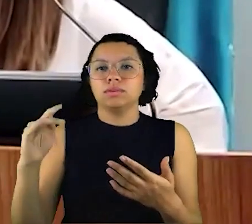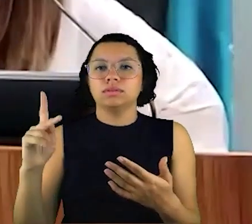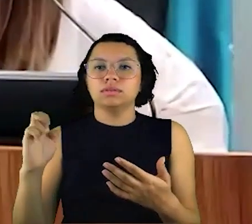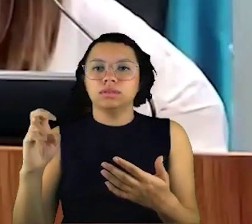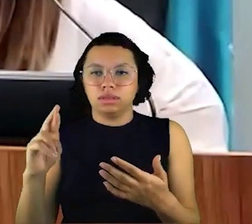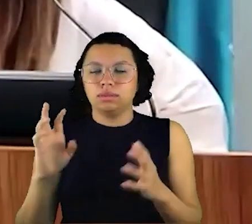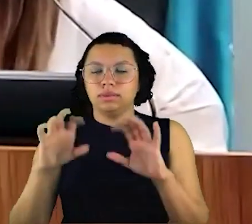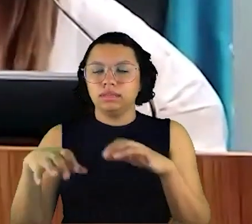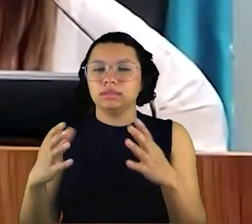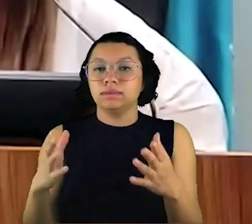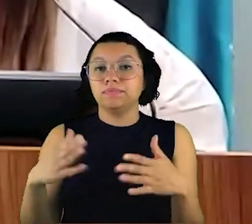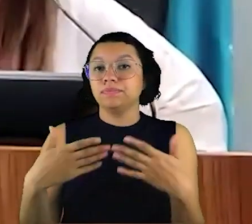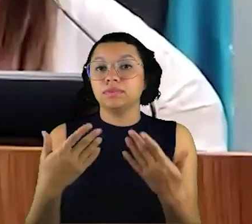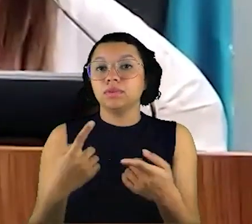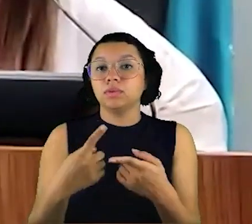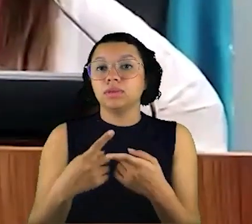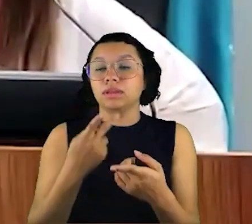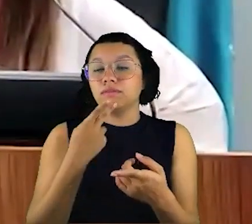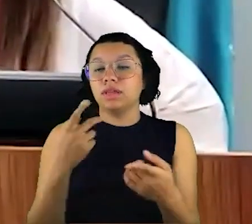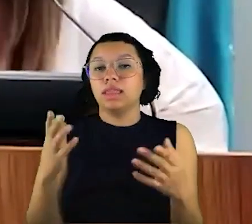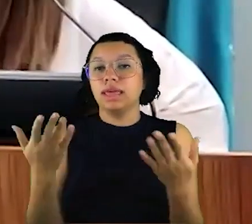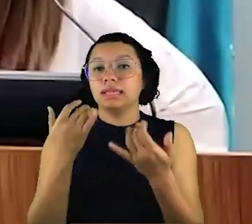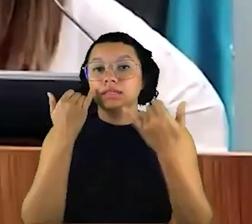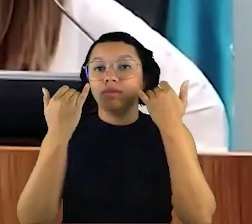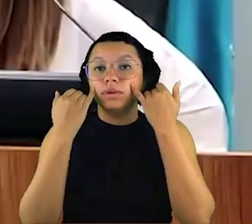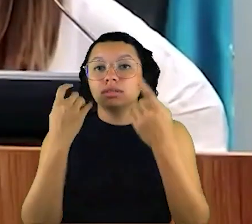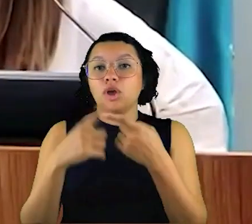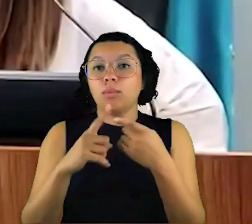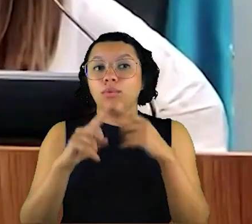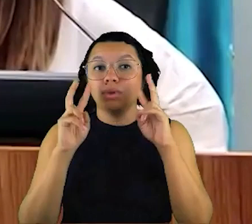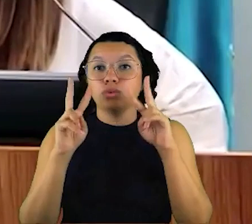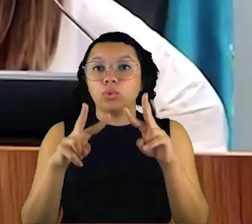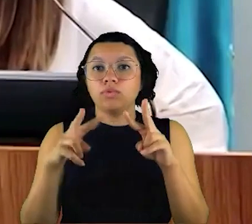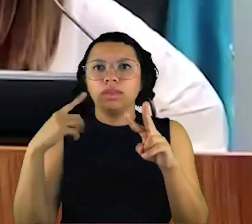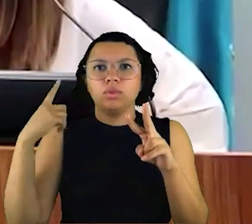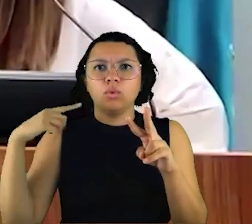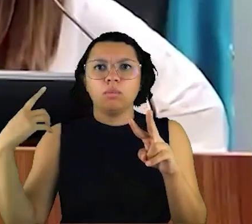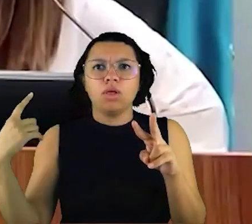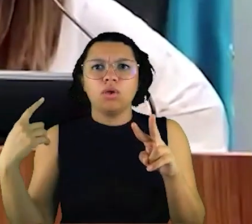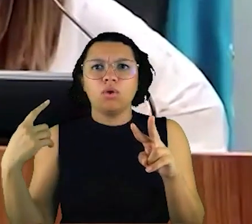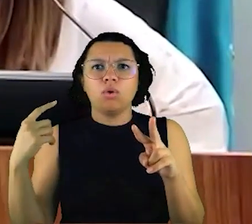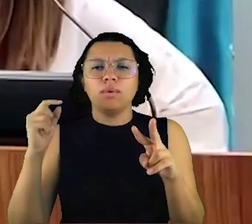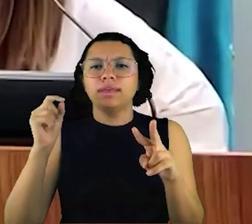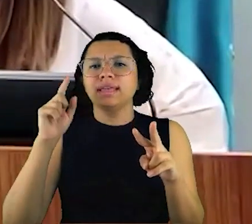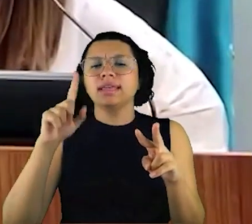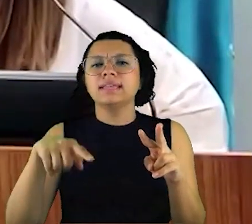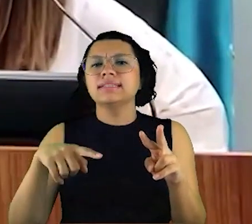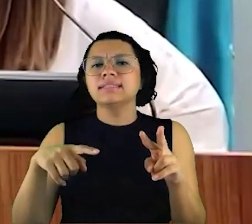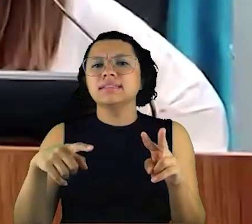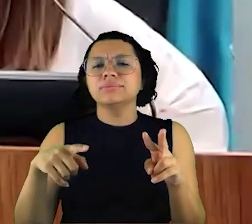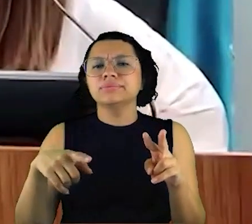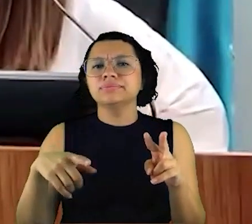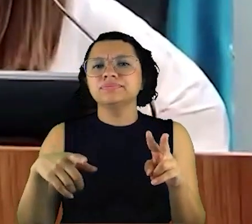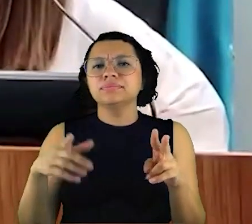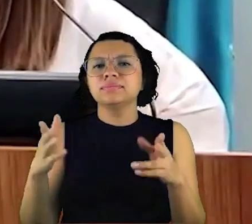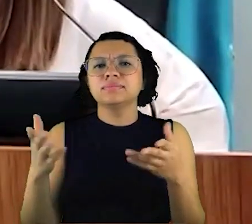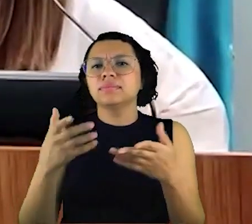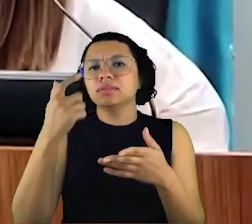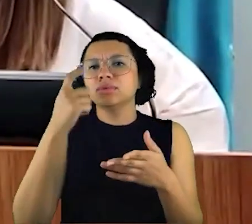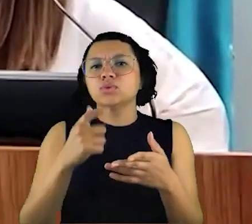só registrar realmente essa informação, porque eu estou vendo uma loucura. E quem são os enfurecidos,